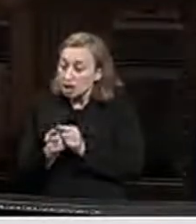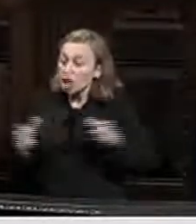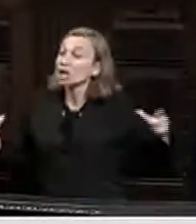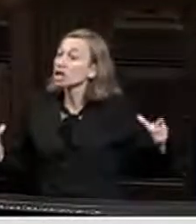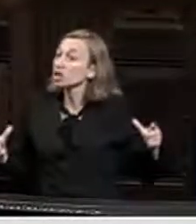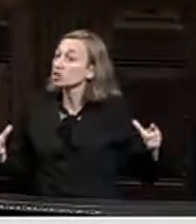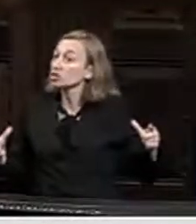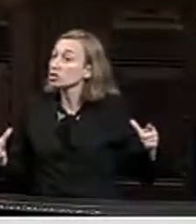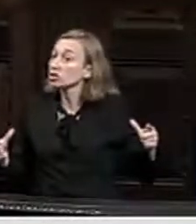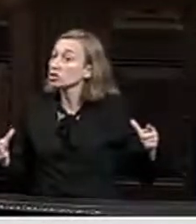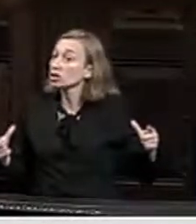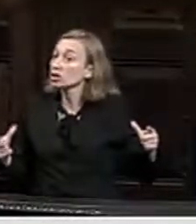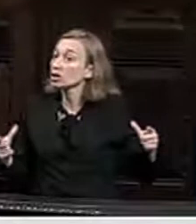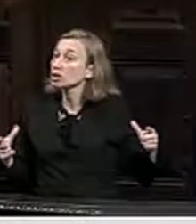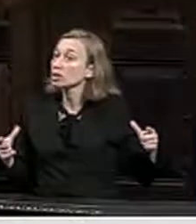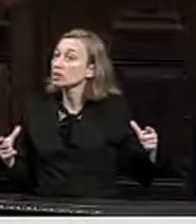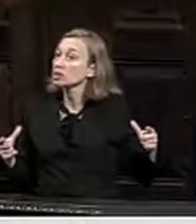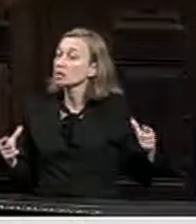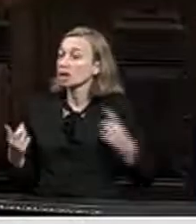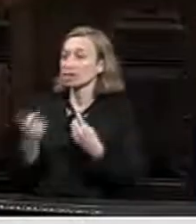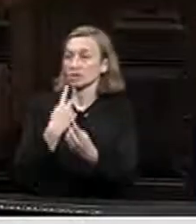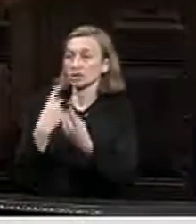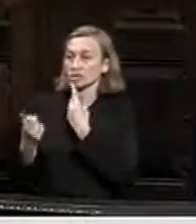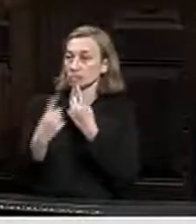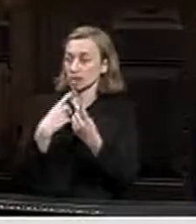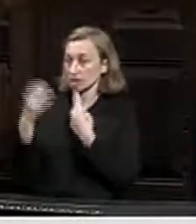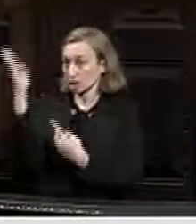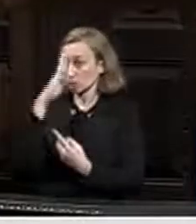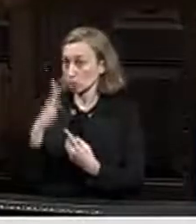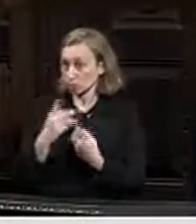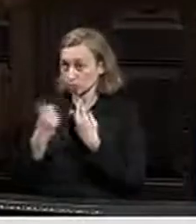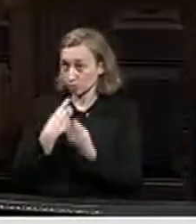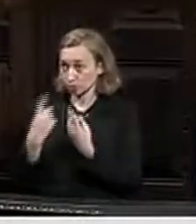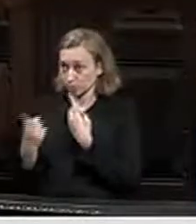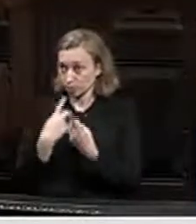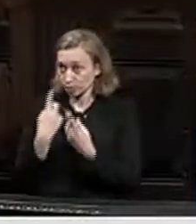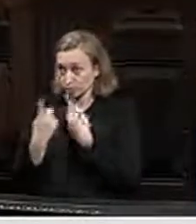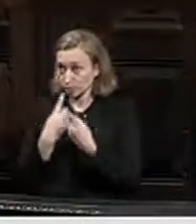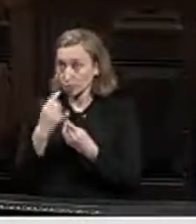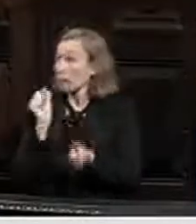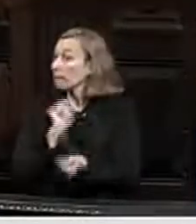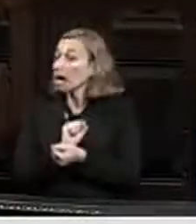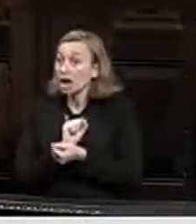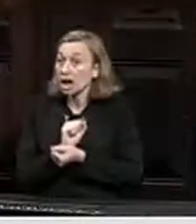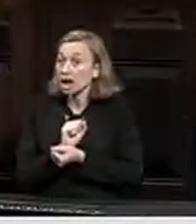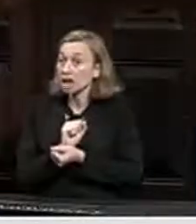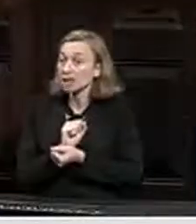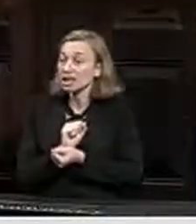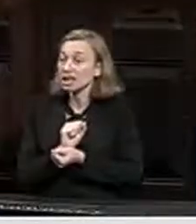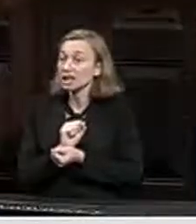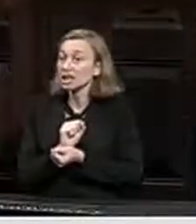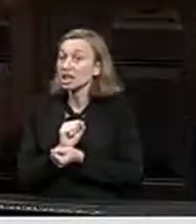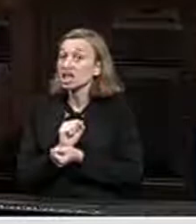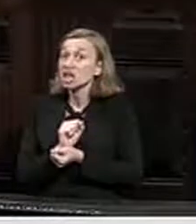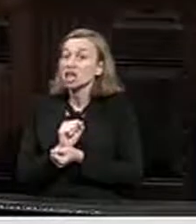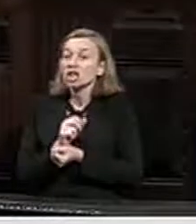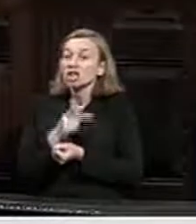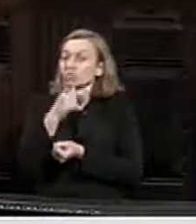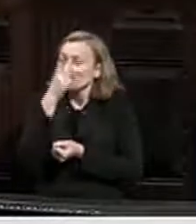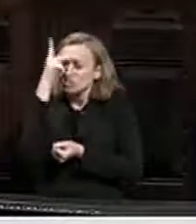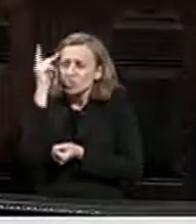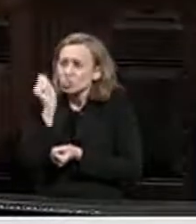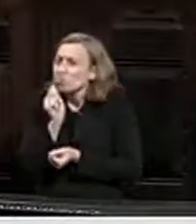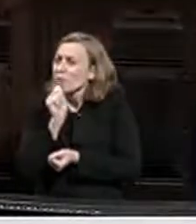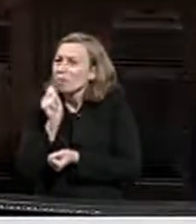a ampliação da Avenida Brasil para a implantação do corredor Transbrasil, que está paralisada, não tem um funcionário trabalhando, só